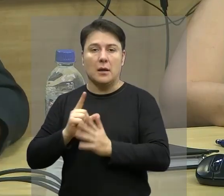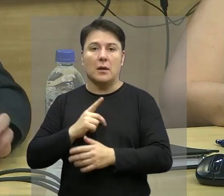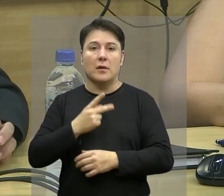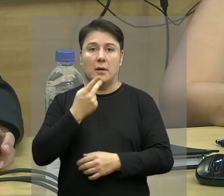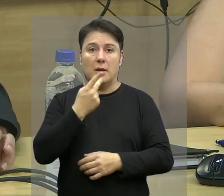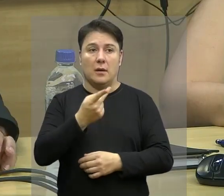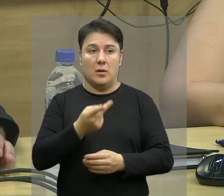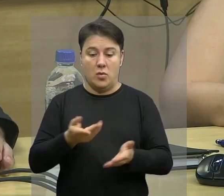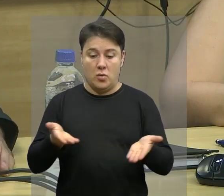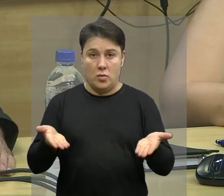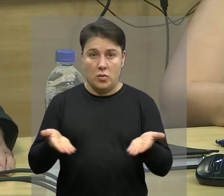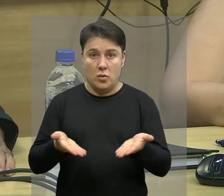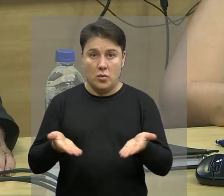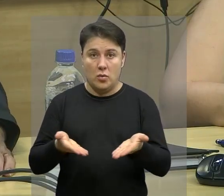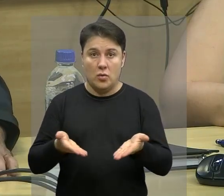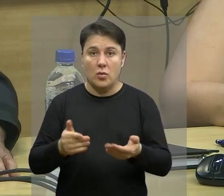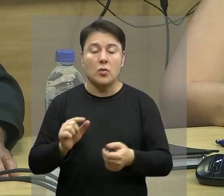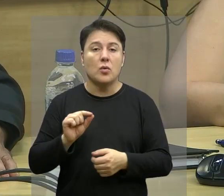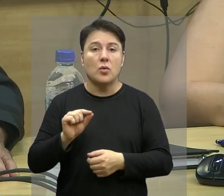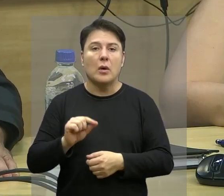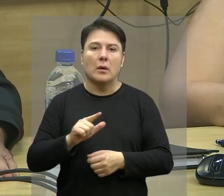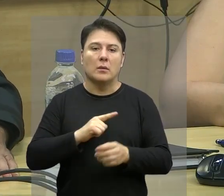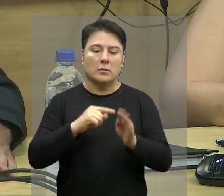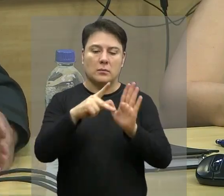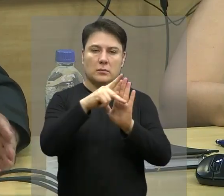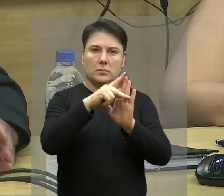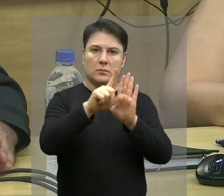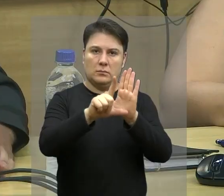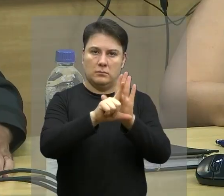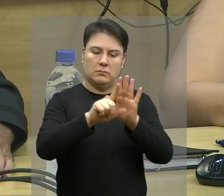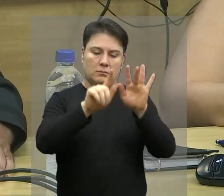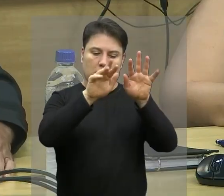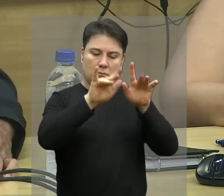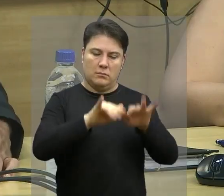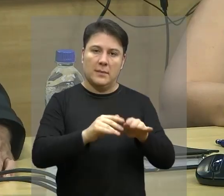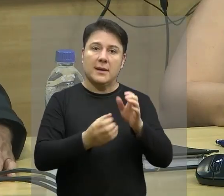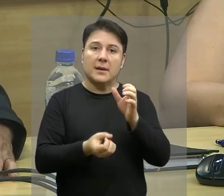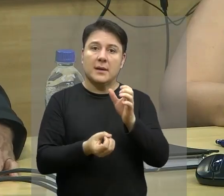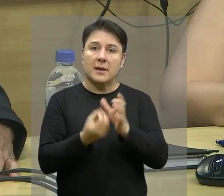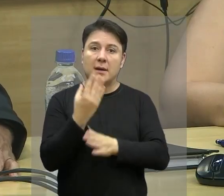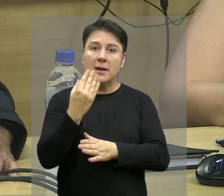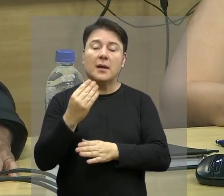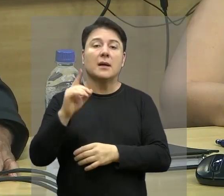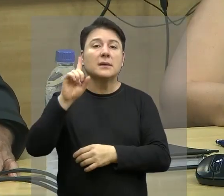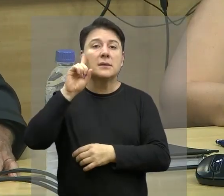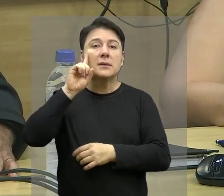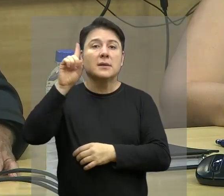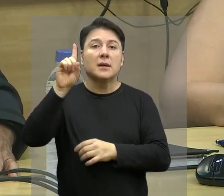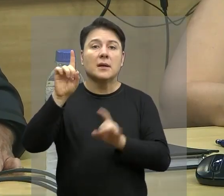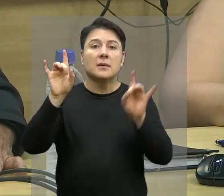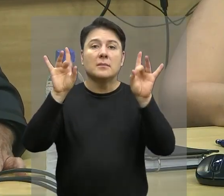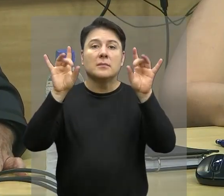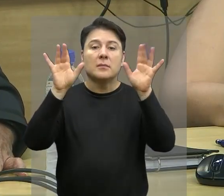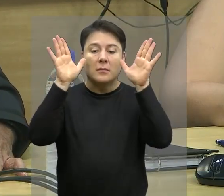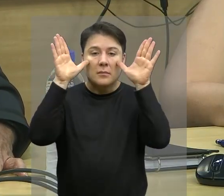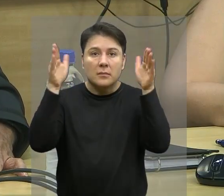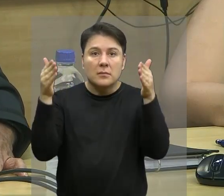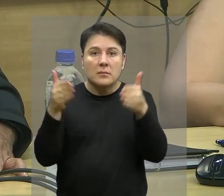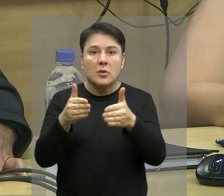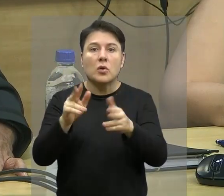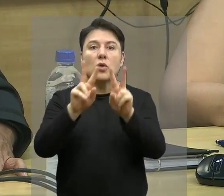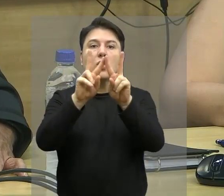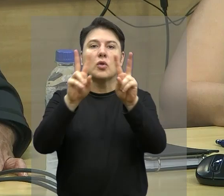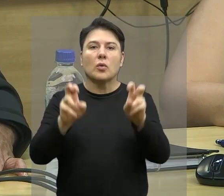que hoje a gente fez um projeto de lei e a gente cria o Dia da Conscientização sobre a